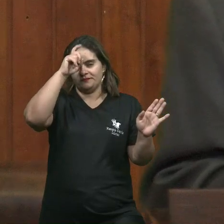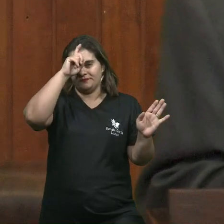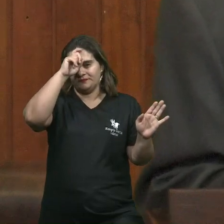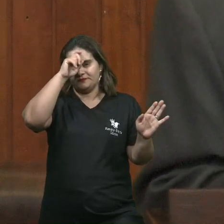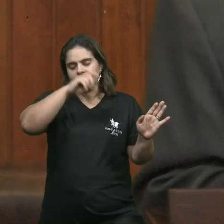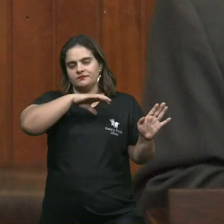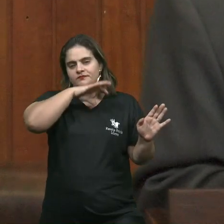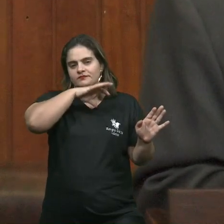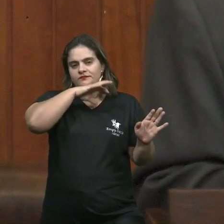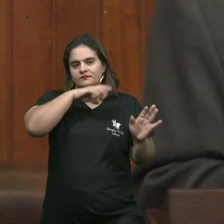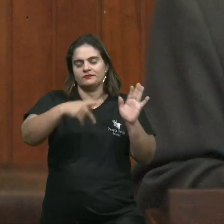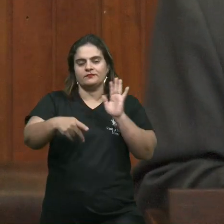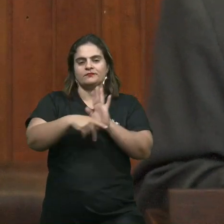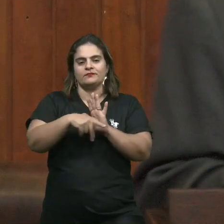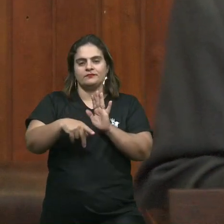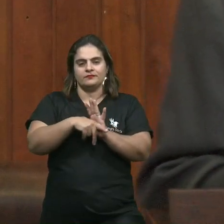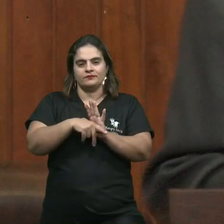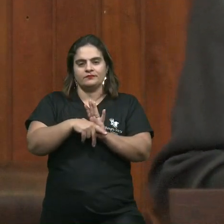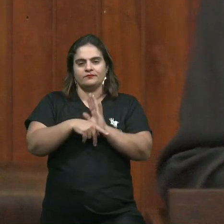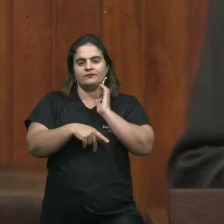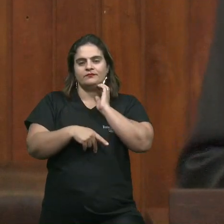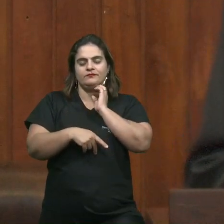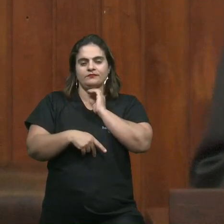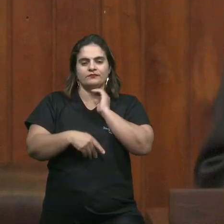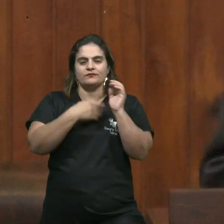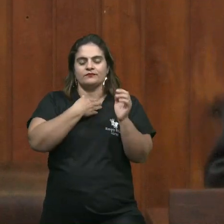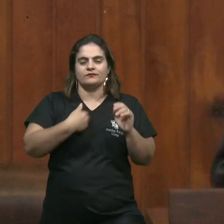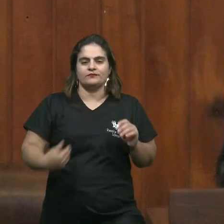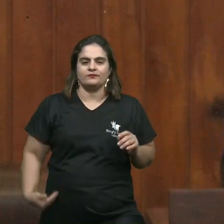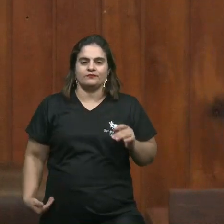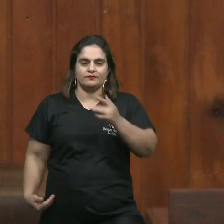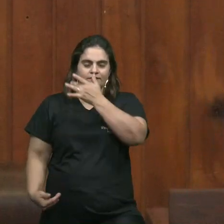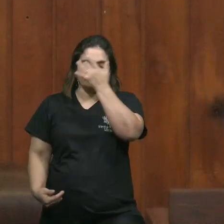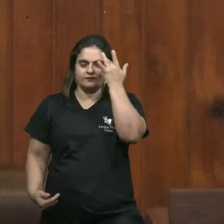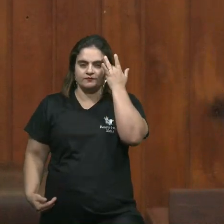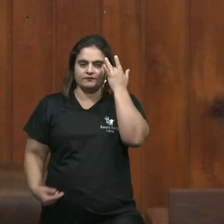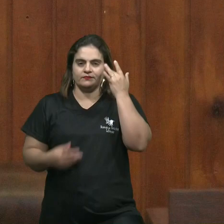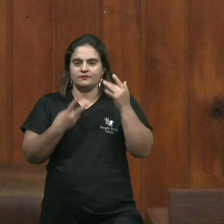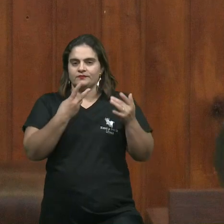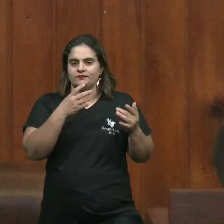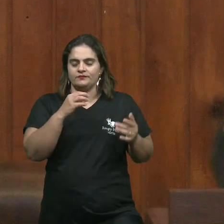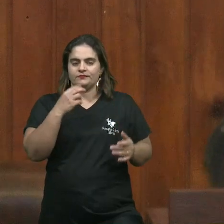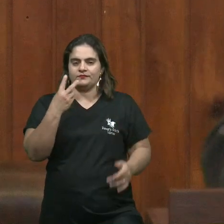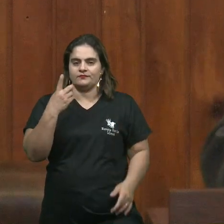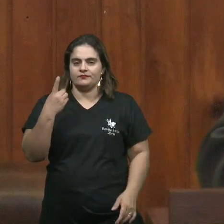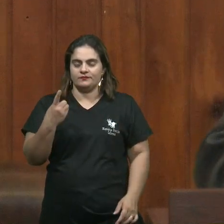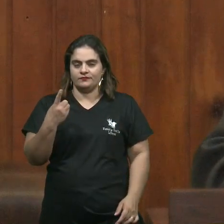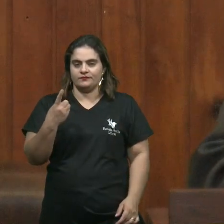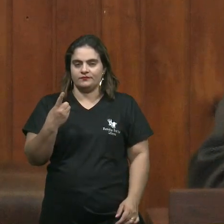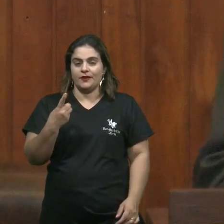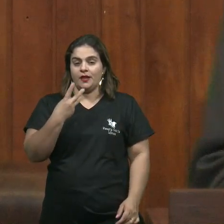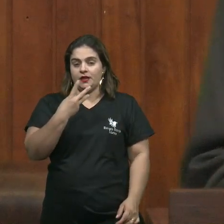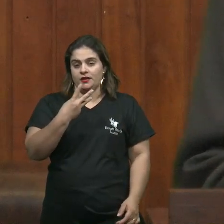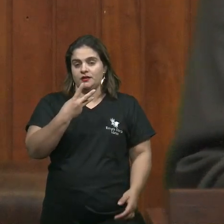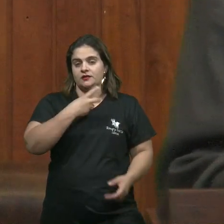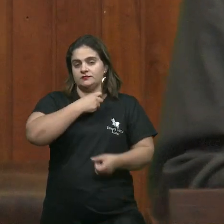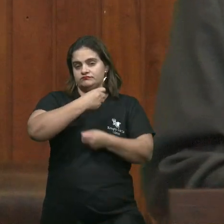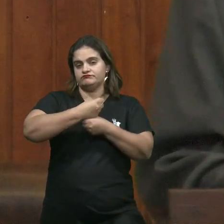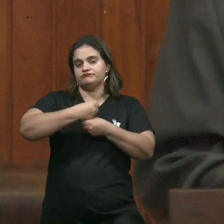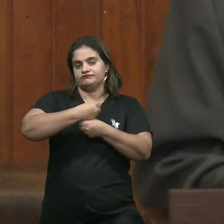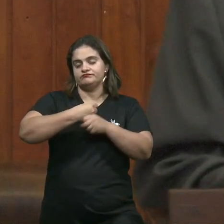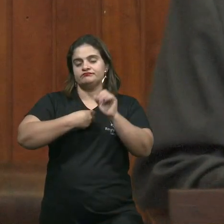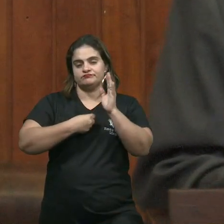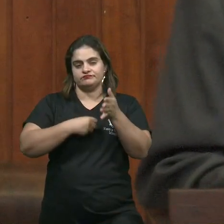gratuito à população, carente. Em 2021, três anos após a criação do Código, também